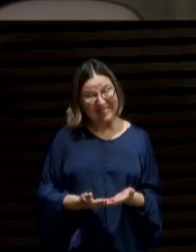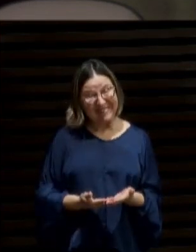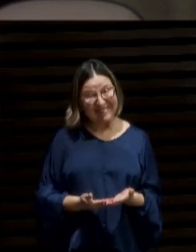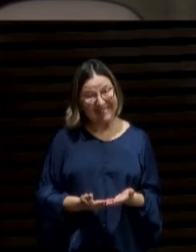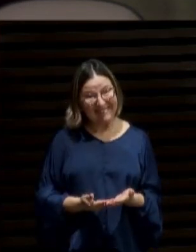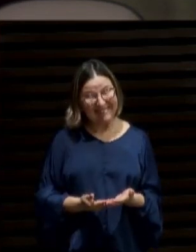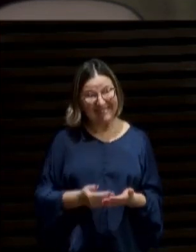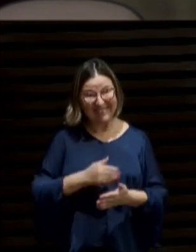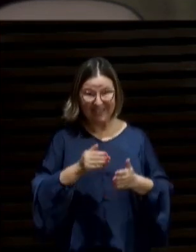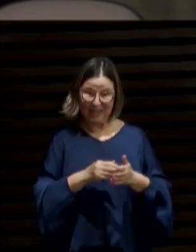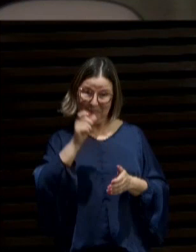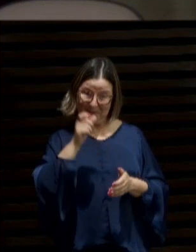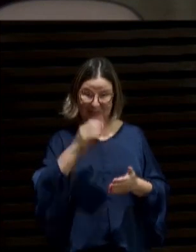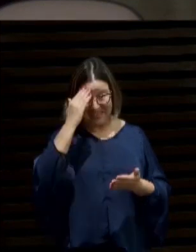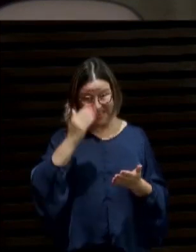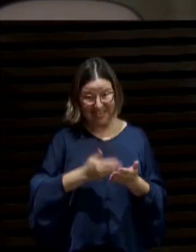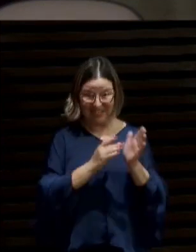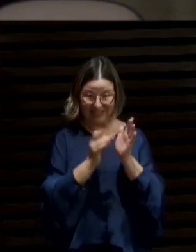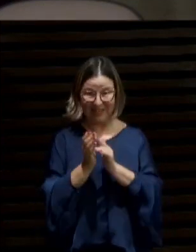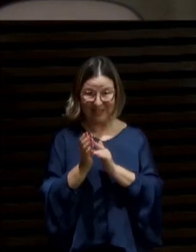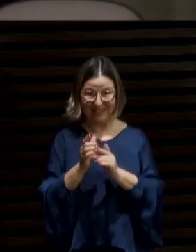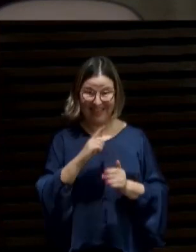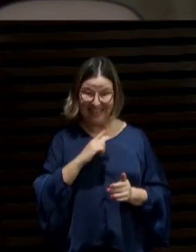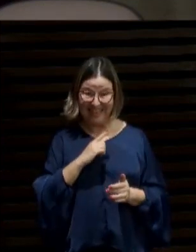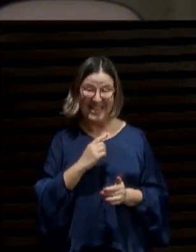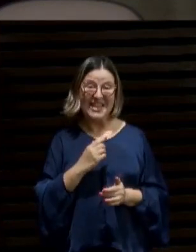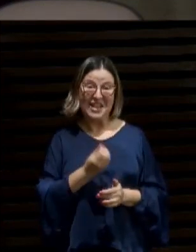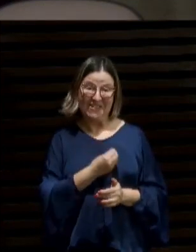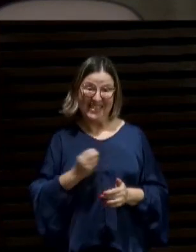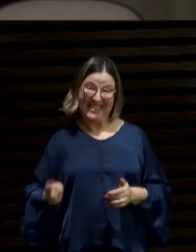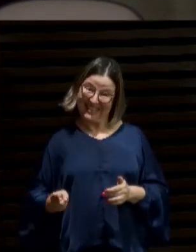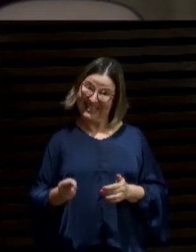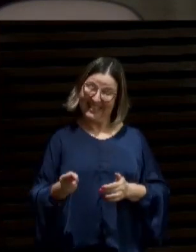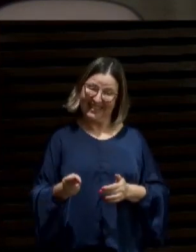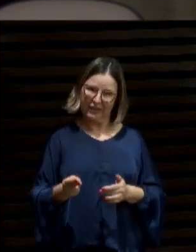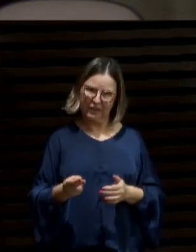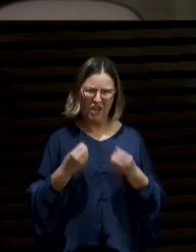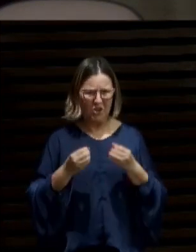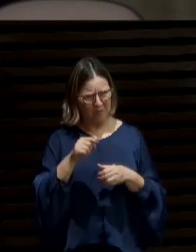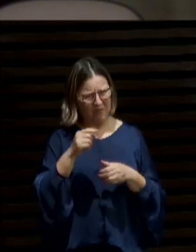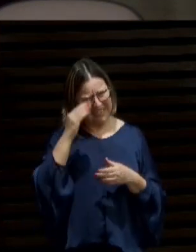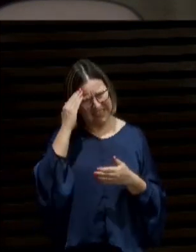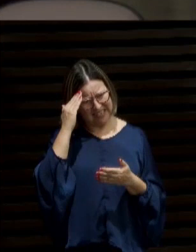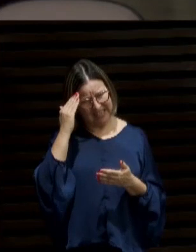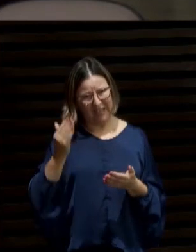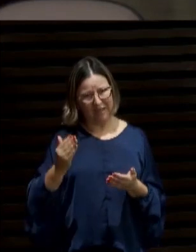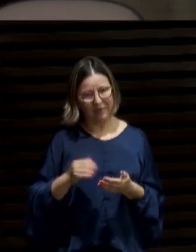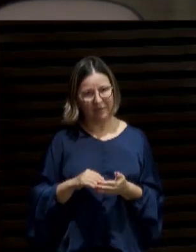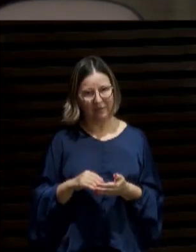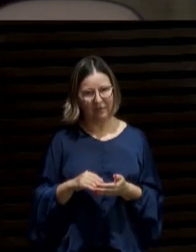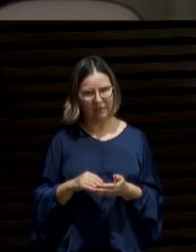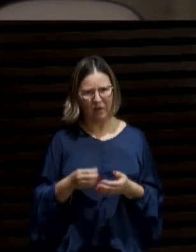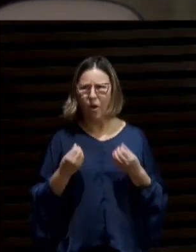Todo aquele que nele crê, tem a vida eterna. Como é que você sabe que crê? Como é